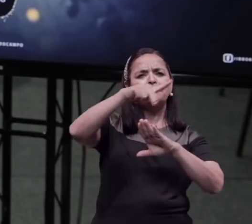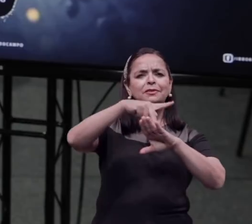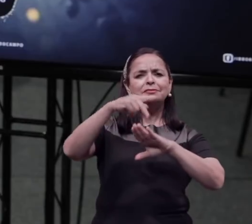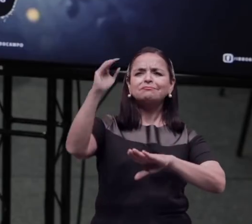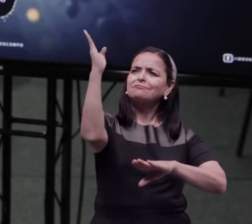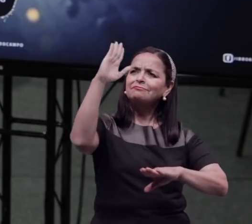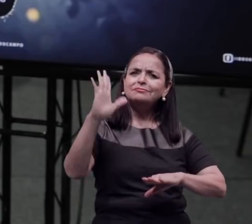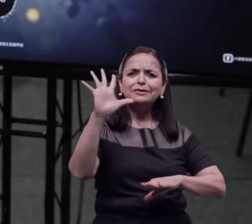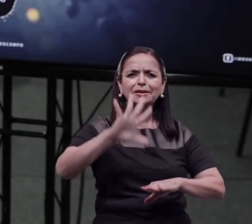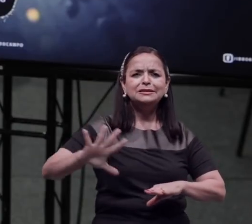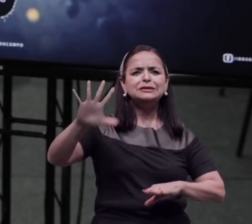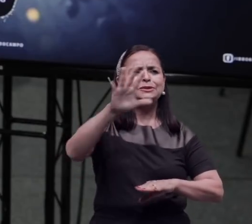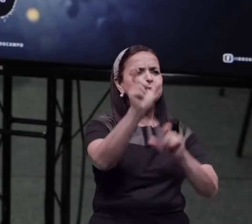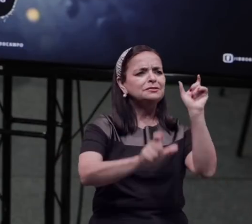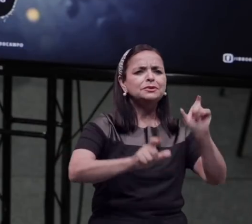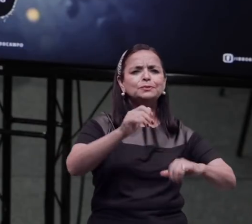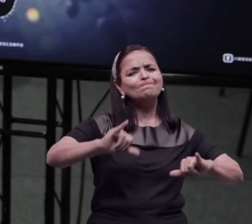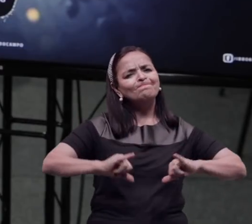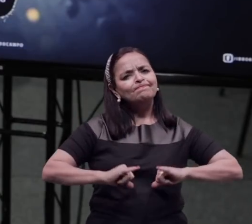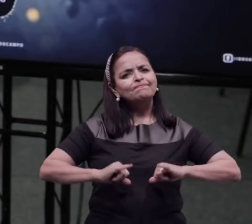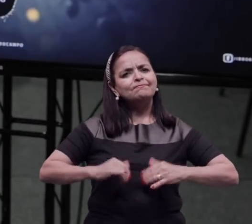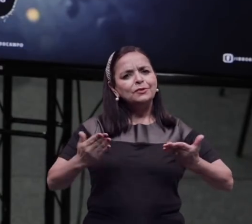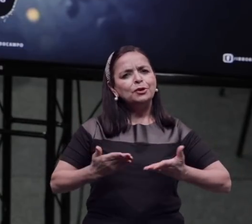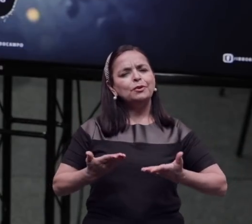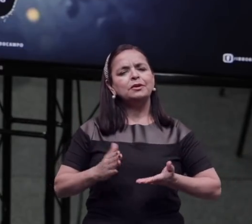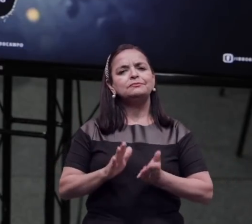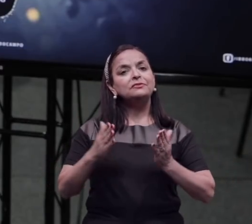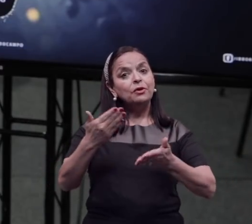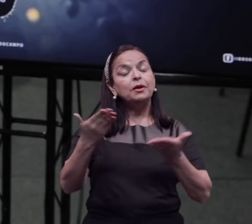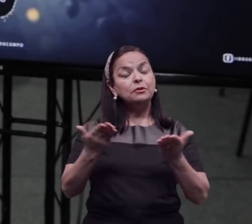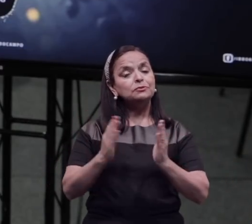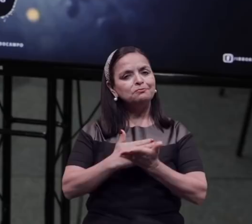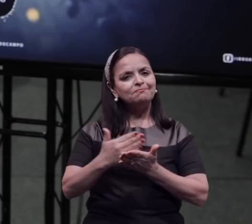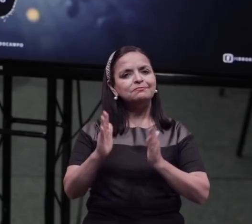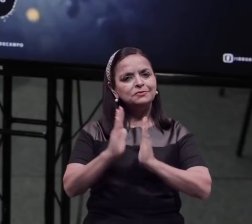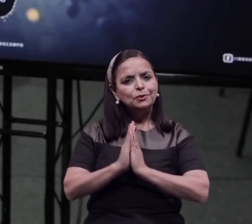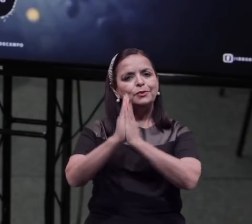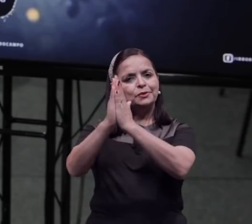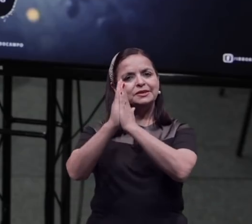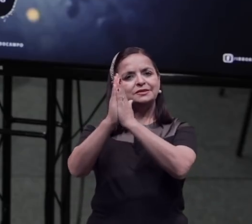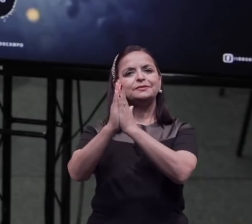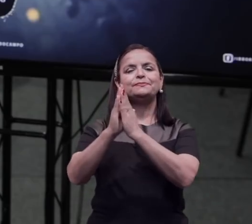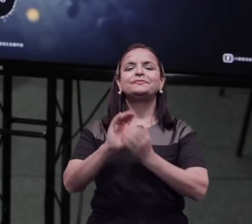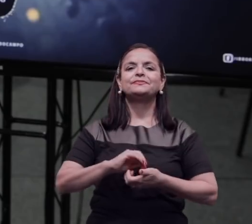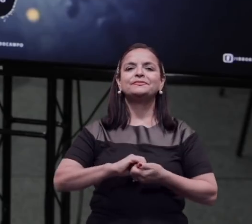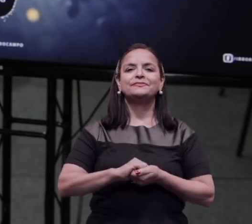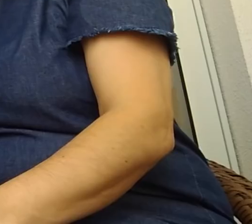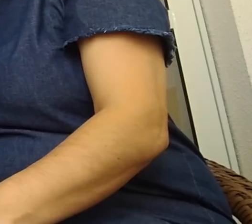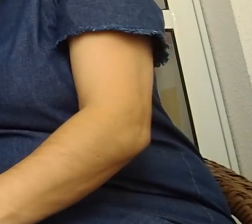nosso país, pelas pessoas que estão sofrendo. Separe agora esse momento. Vamos orar?